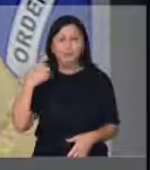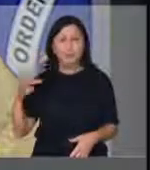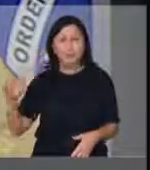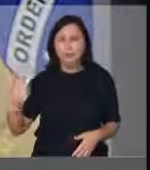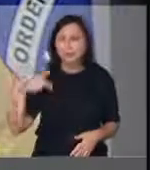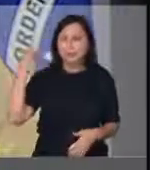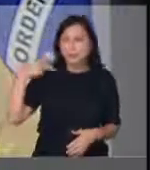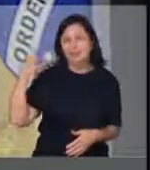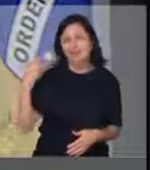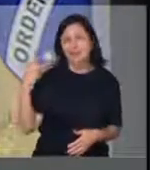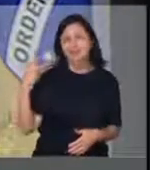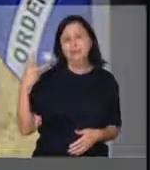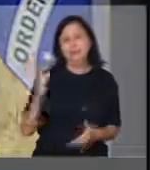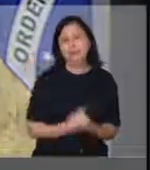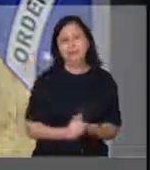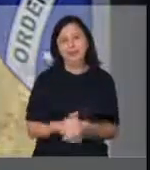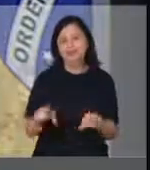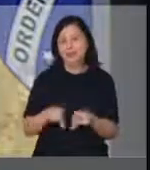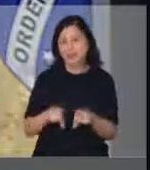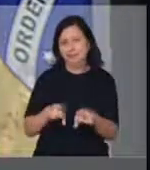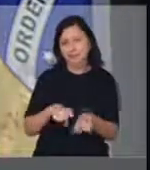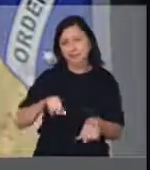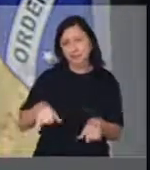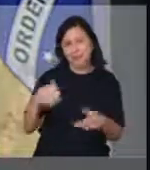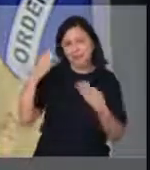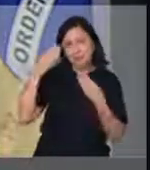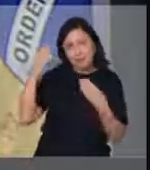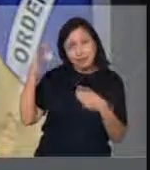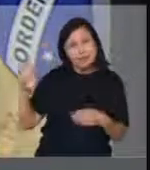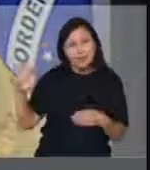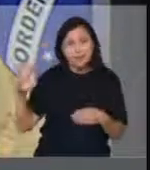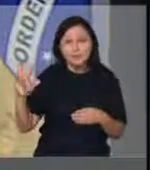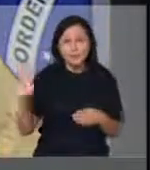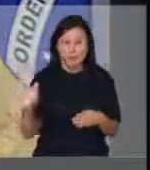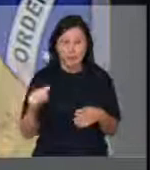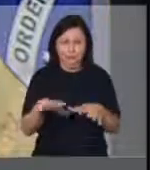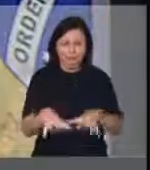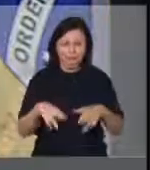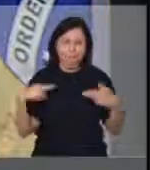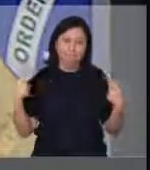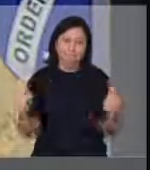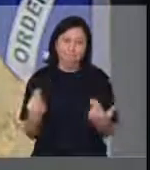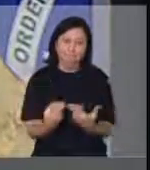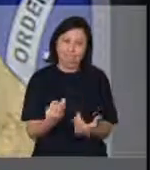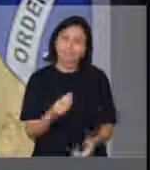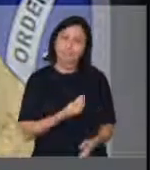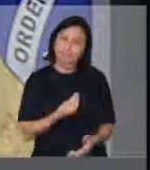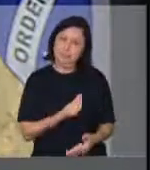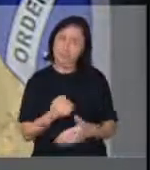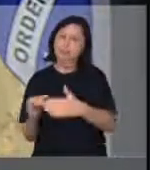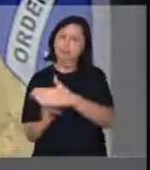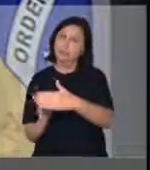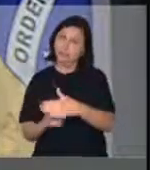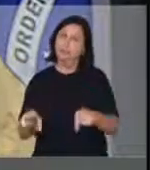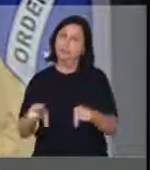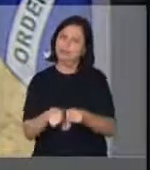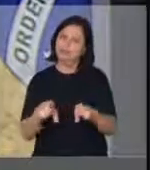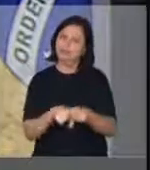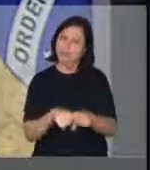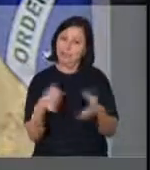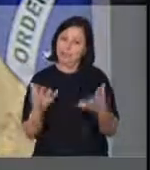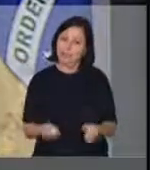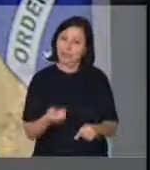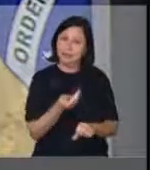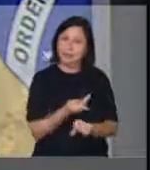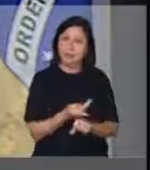nosso país aproveitando para agradecer a presença das outras personalidades a instituições vencedoras em especial ao meu amigo